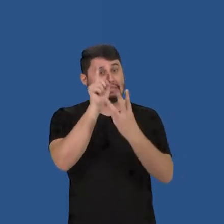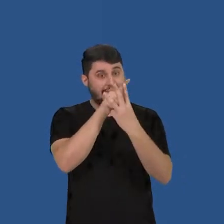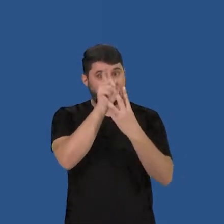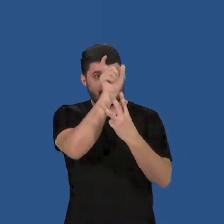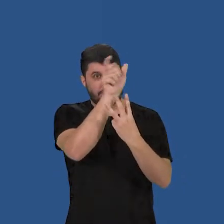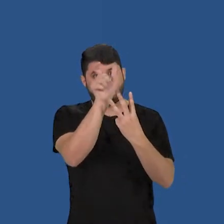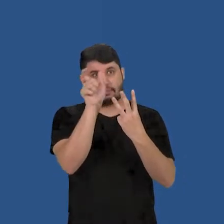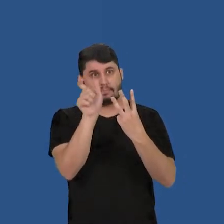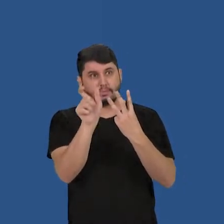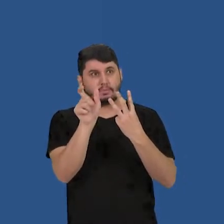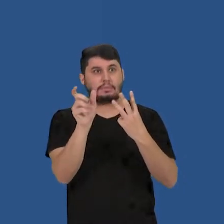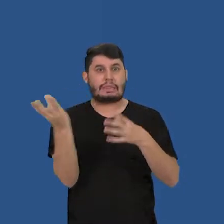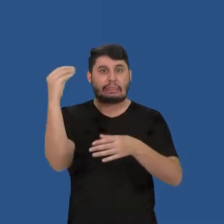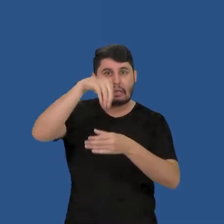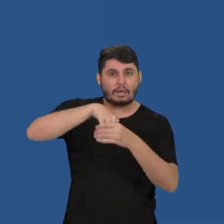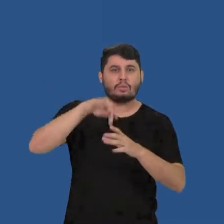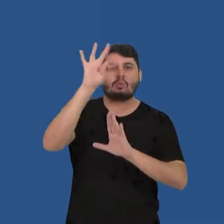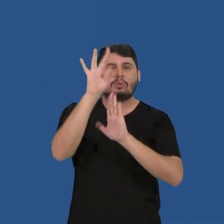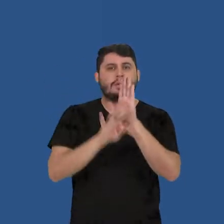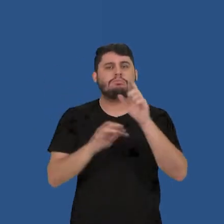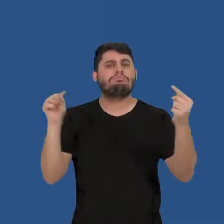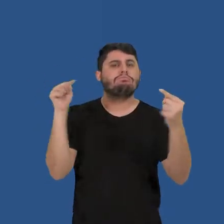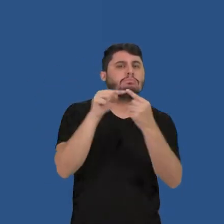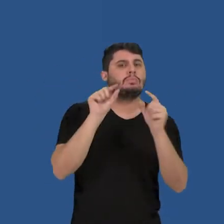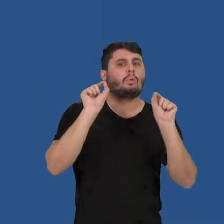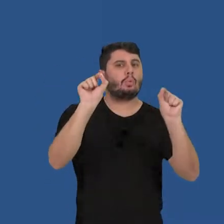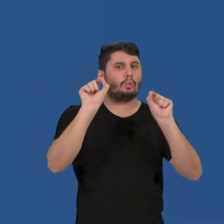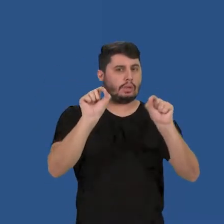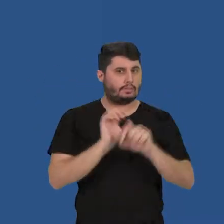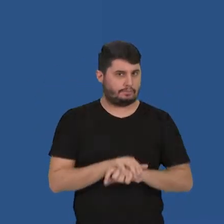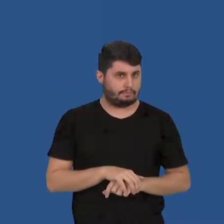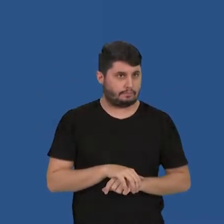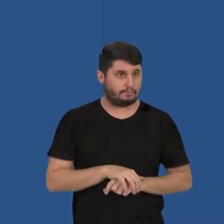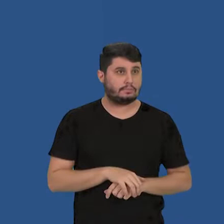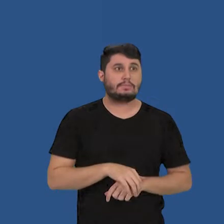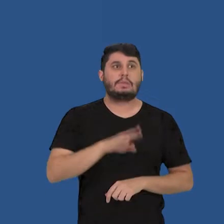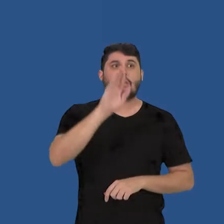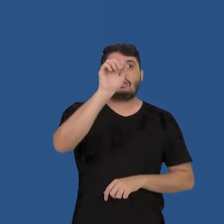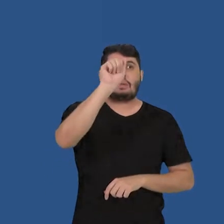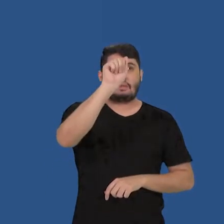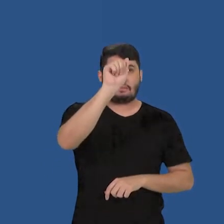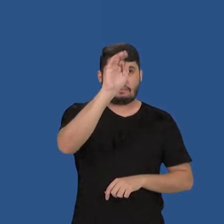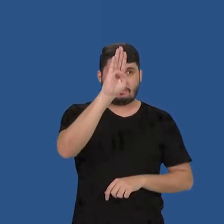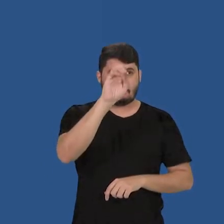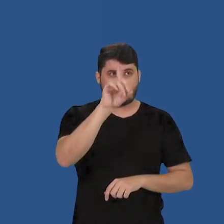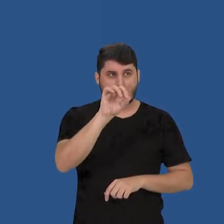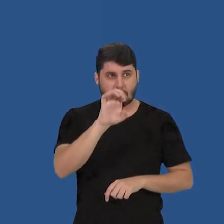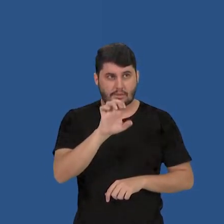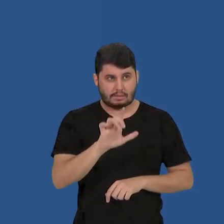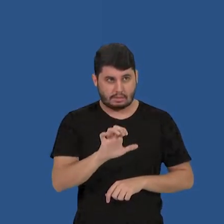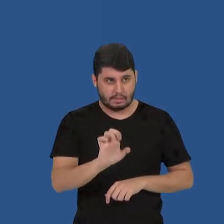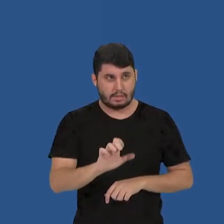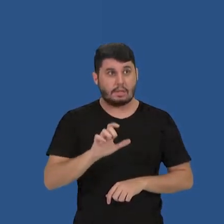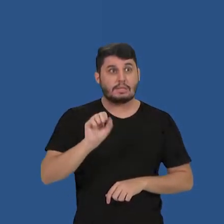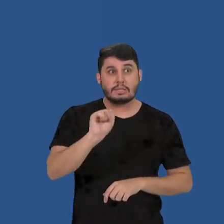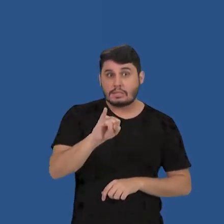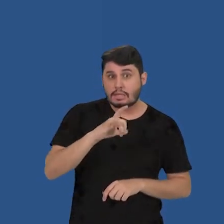a, tá? Essas três palavras que estão em inglês, elas vão aparecer sempre em itálico, né? Isso aí é uma norma da BNT. Quando a gente